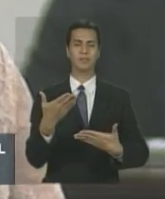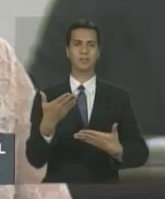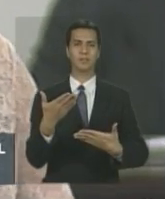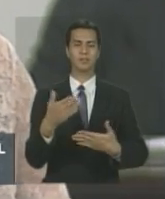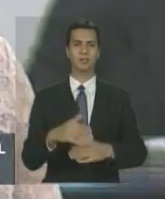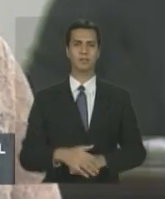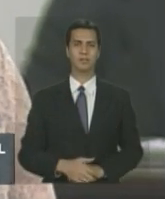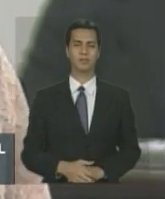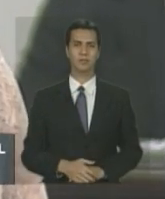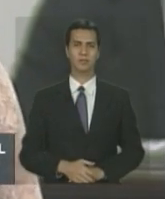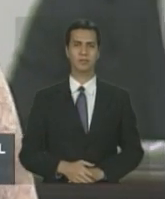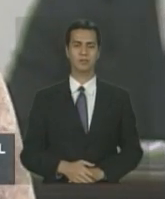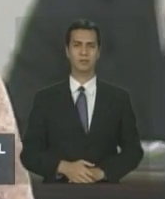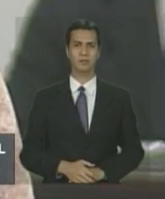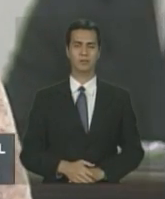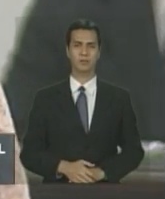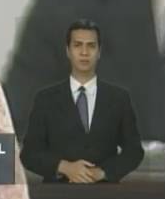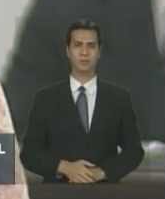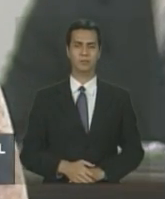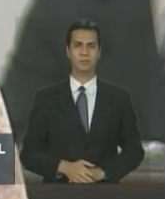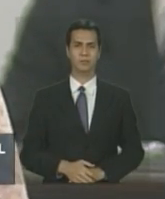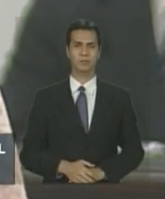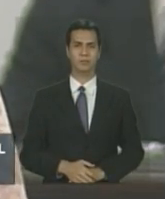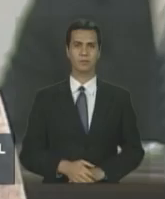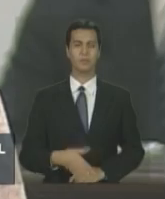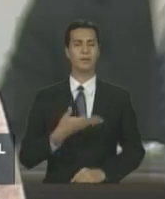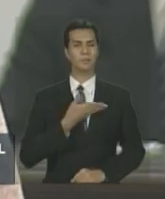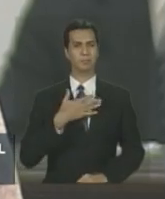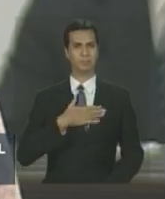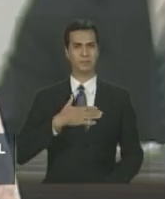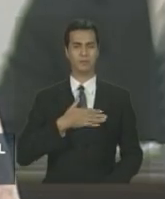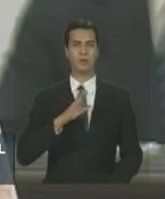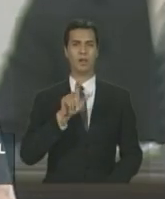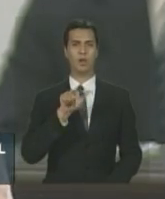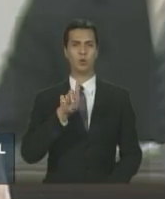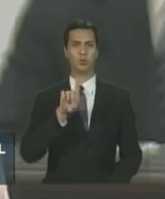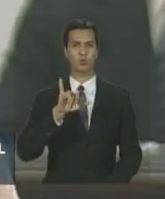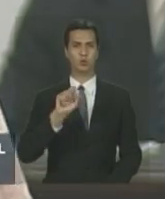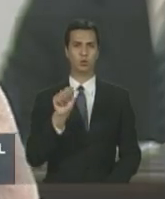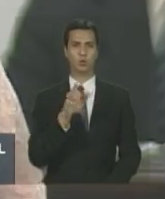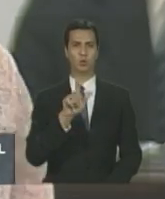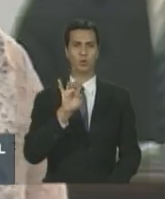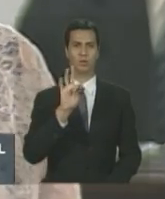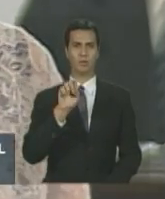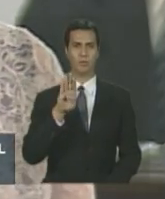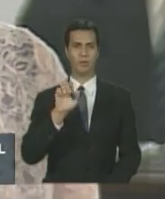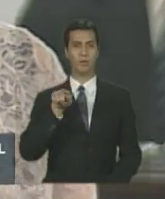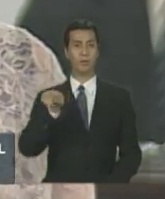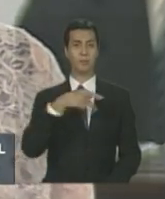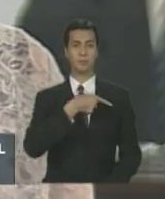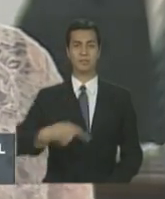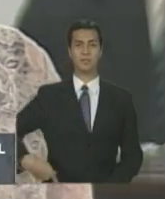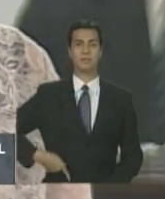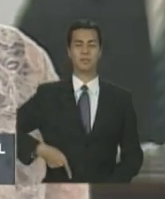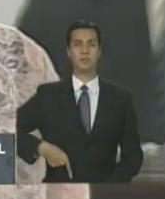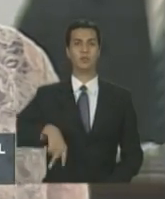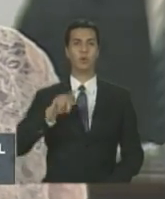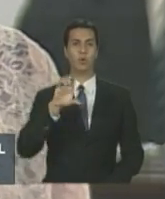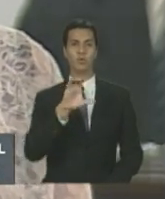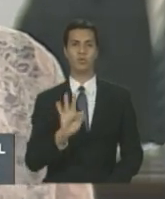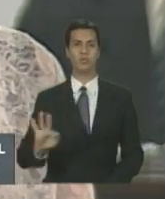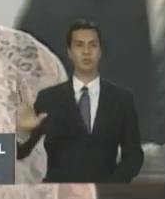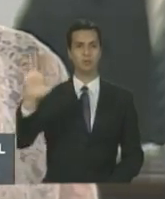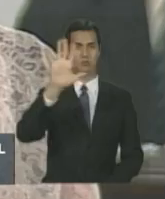palavras do amigo também, Cláudio Lautenberg, presidente da Confederação Israelita do